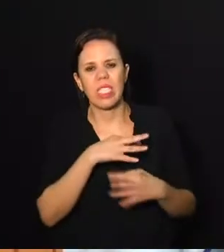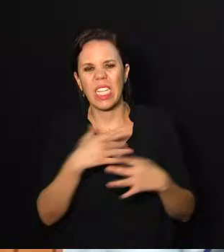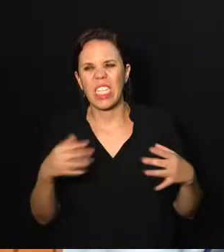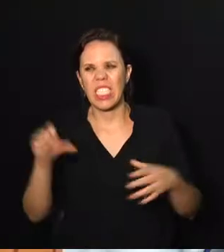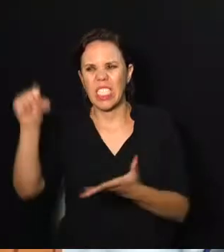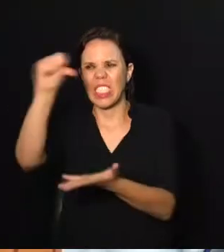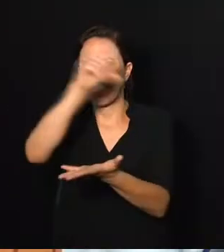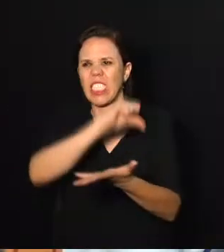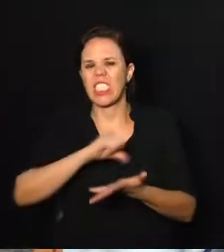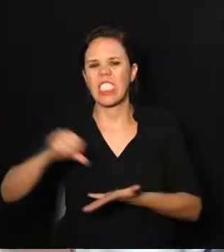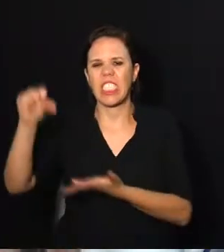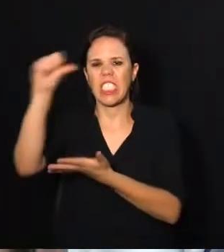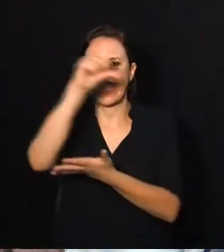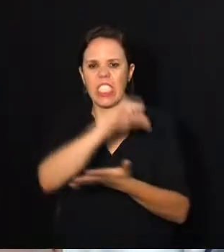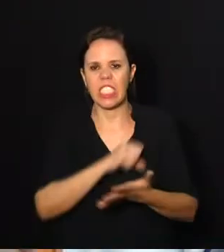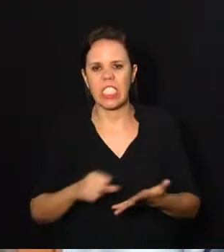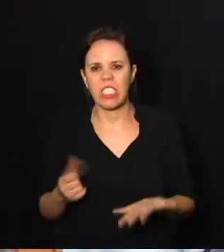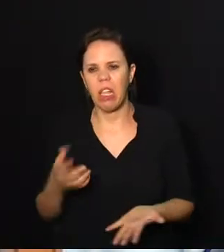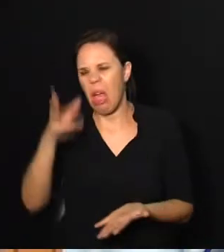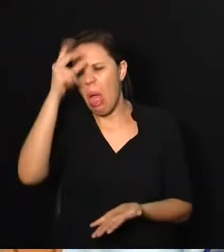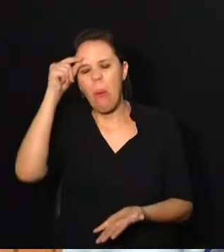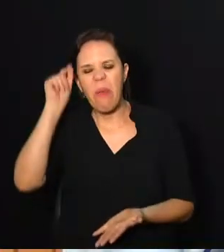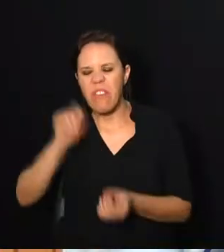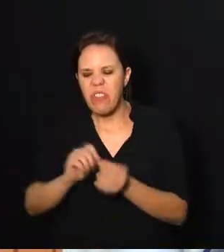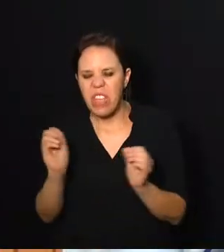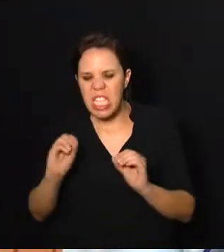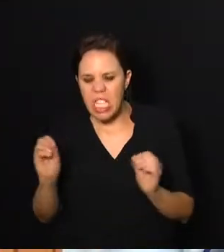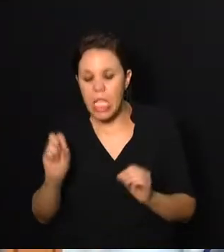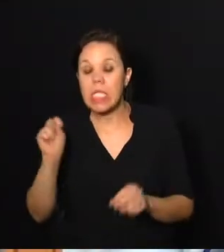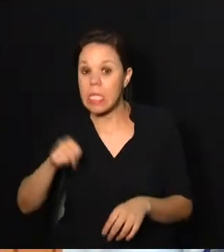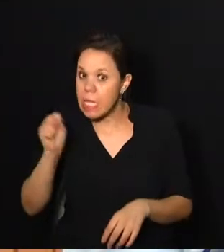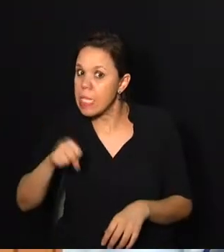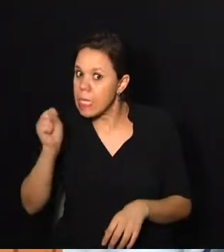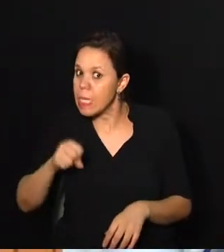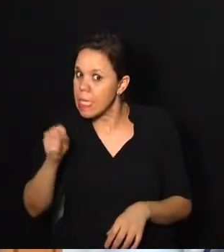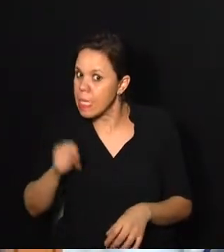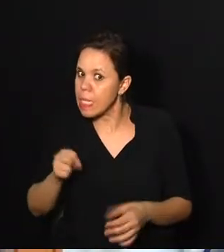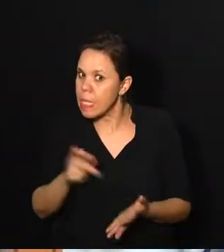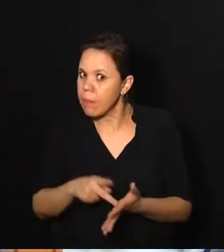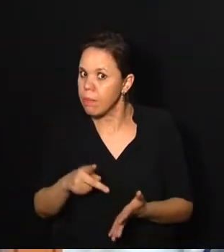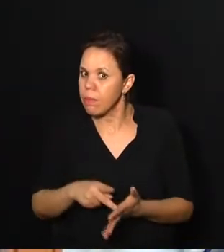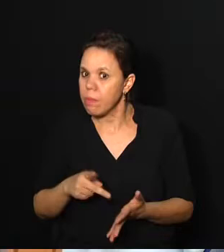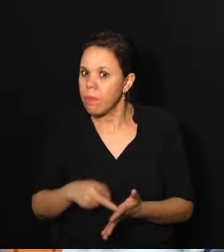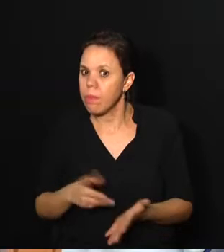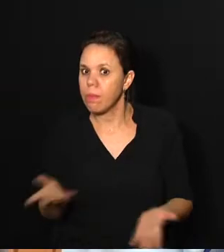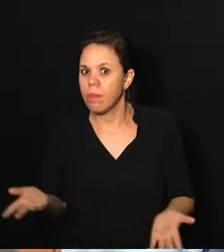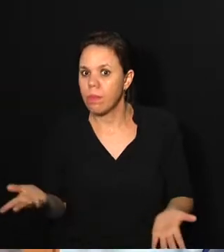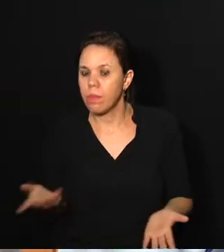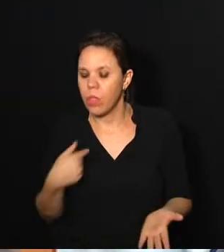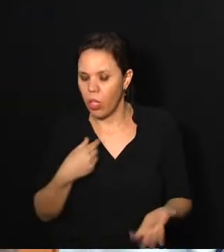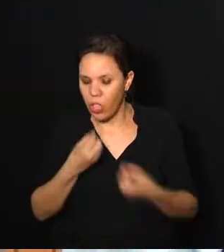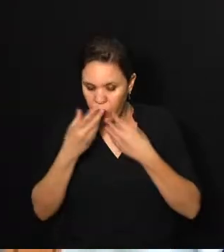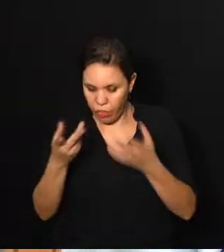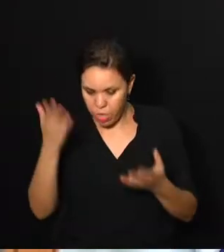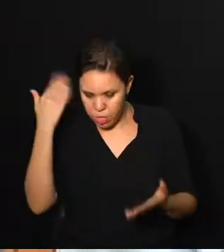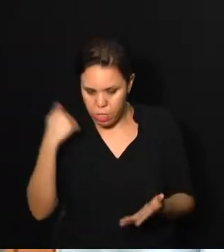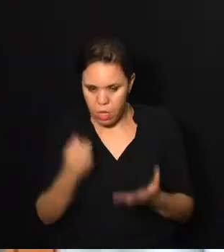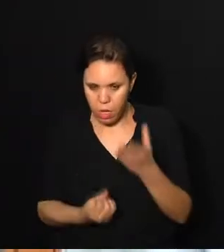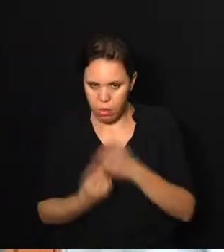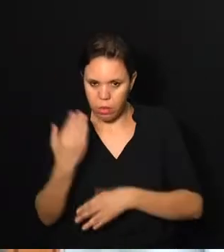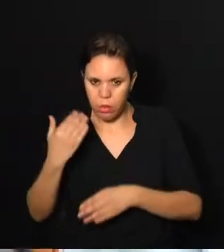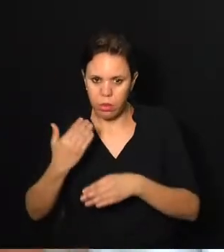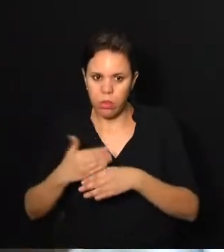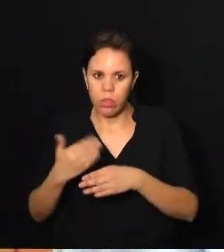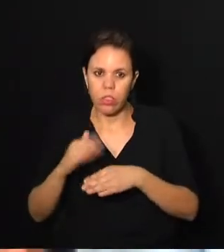muito grande. Então, apesar do prefeito não fez nada, o prefeito fez sim. Pode ter certeza que quem está falando aqui sabe das obras do